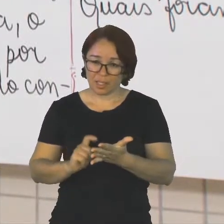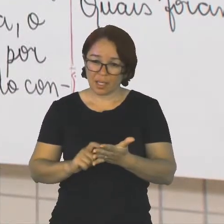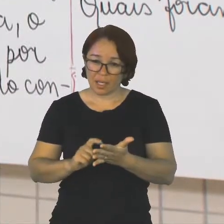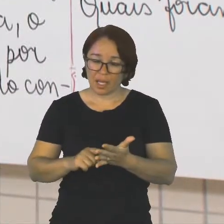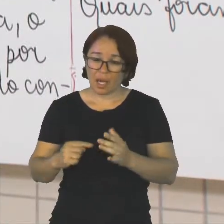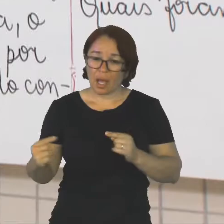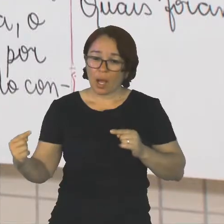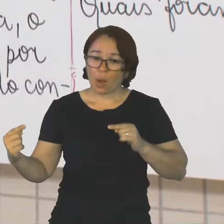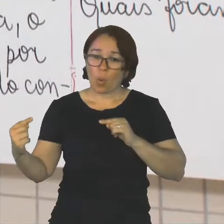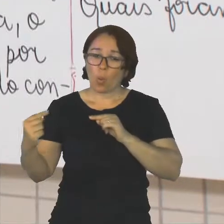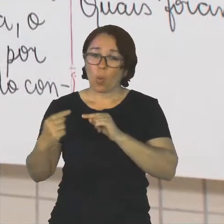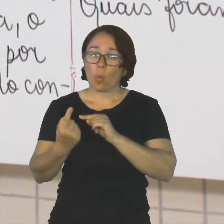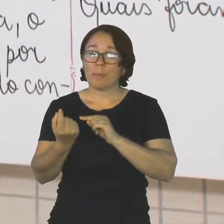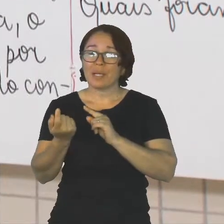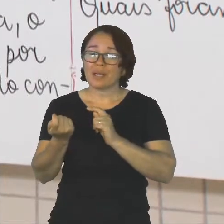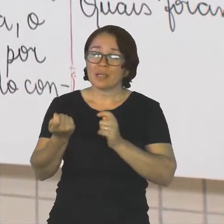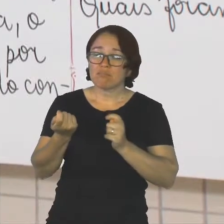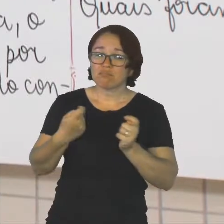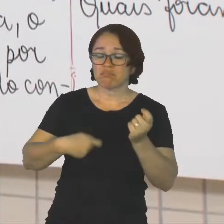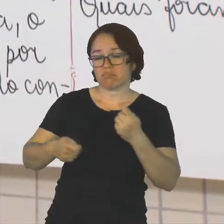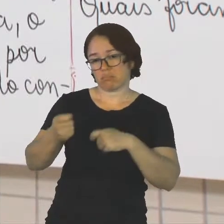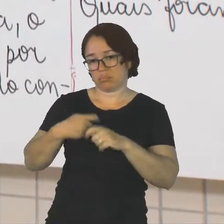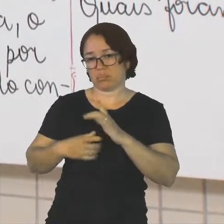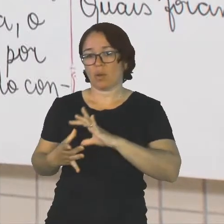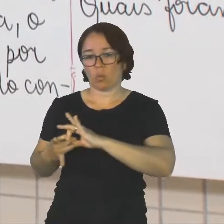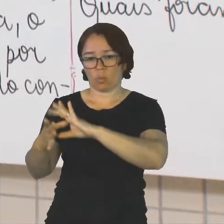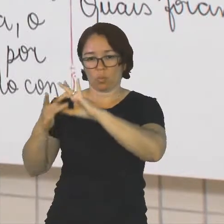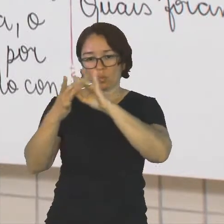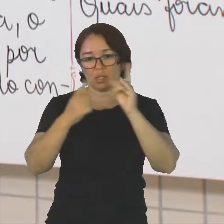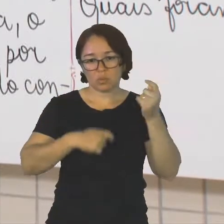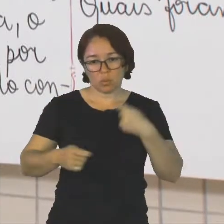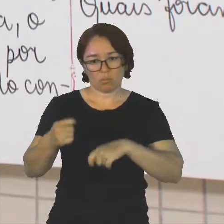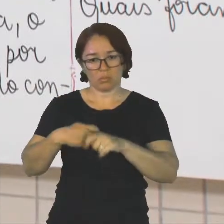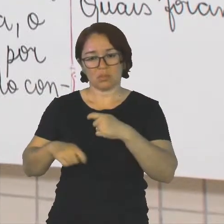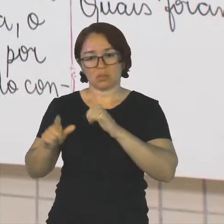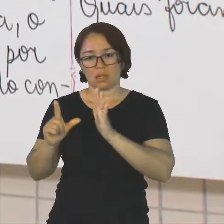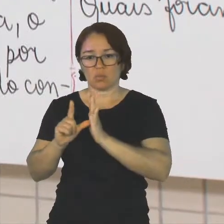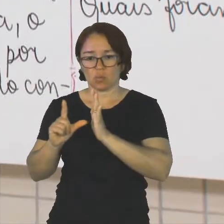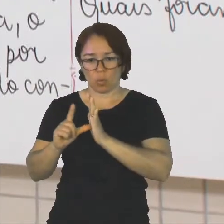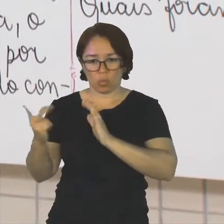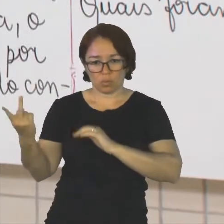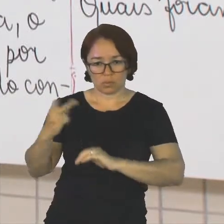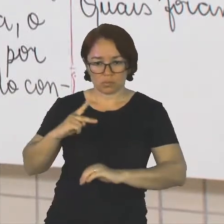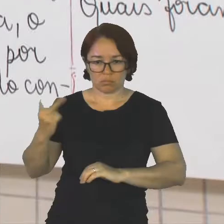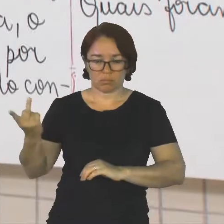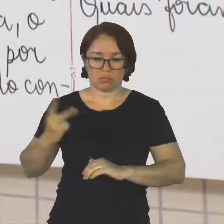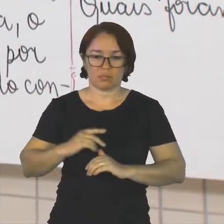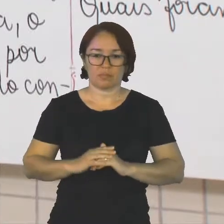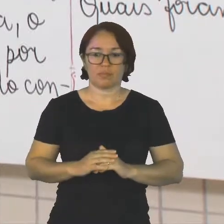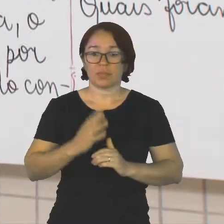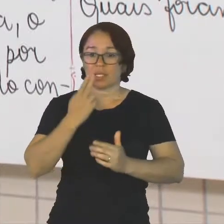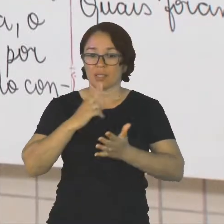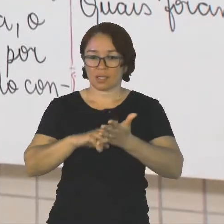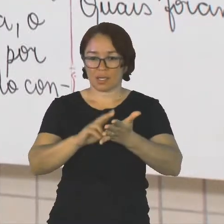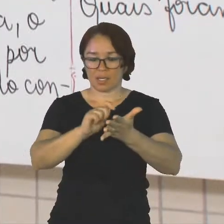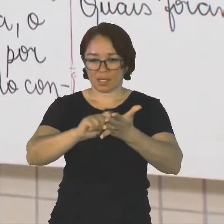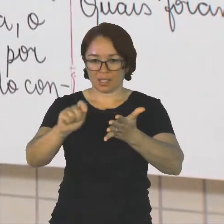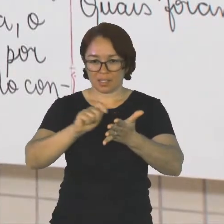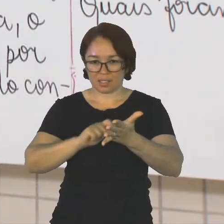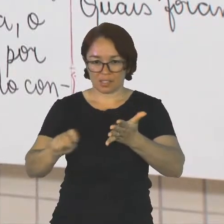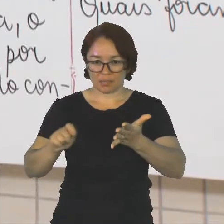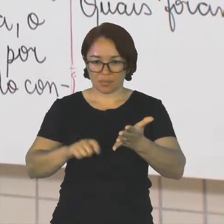uma carta que foi escrita dentro desse contexto comercial. E nela foi relatada, como nós